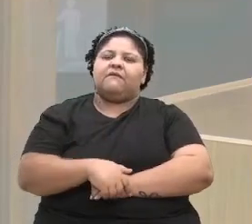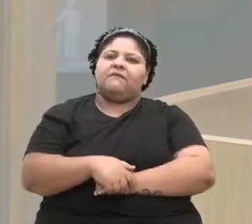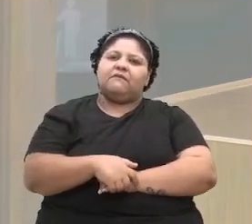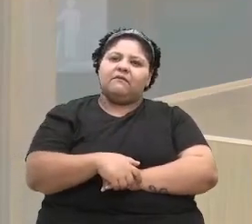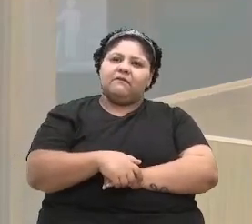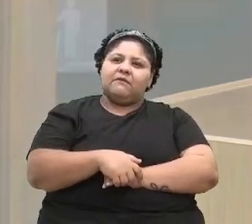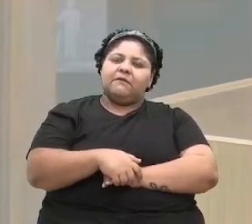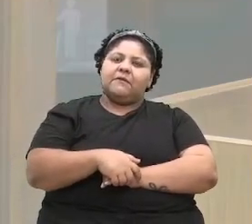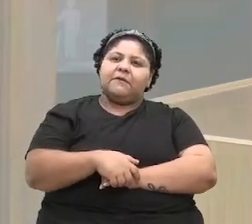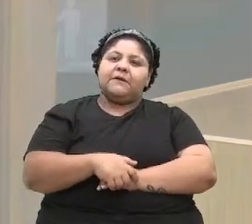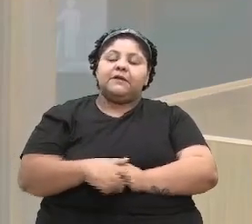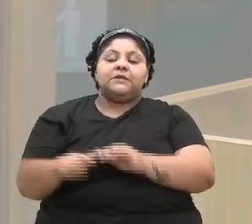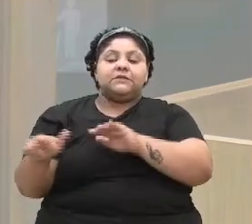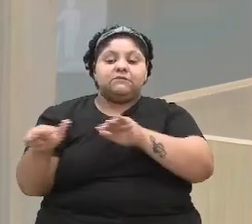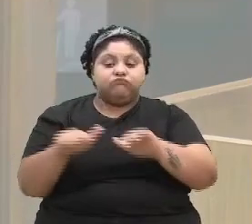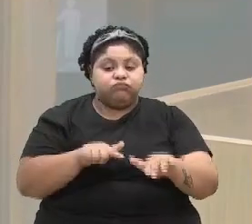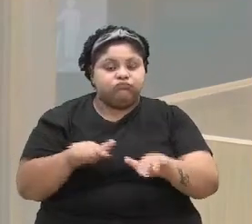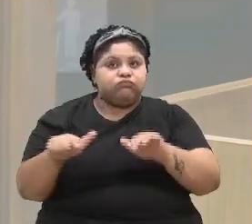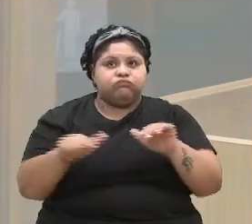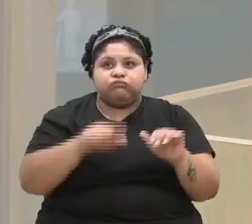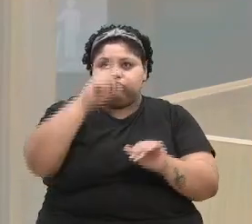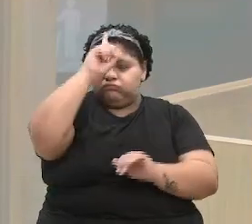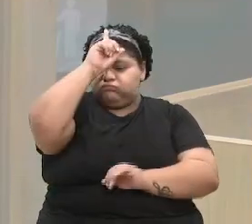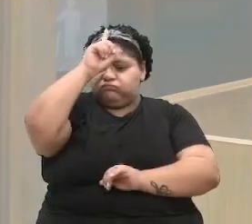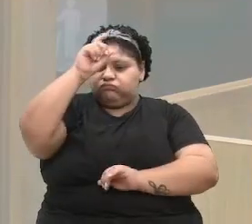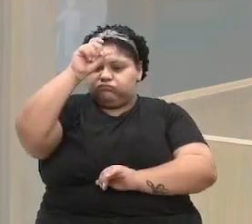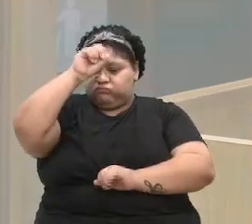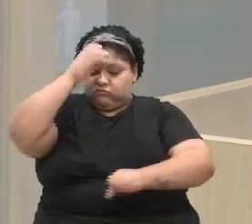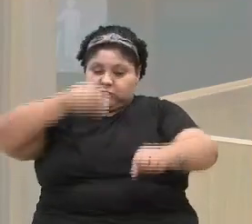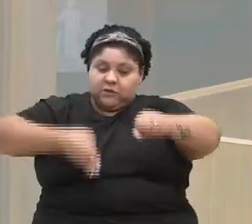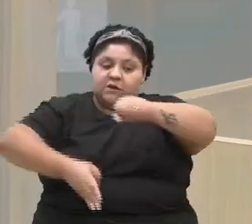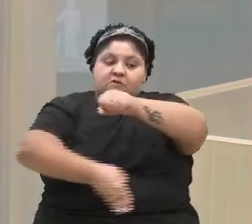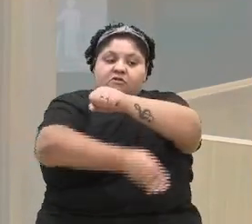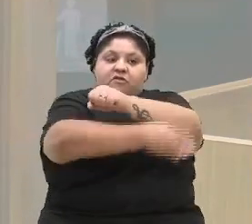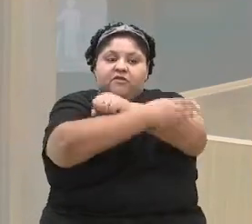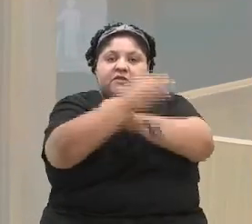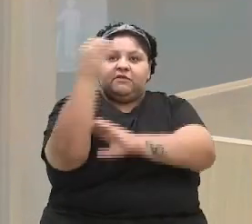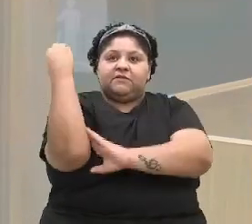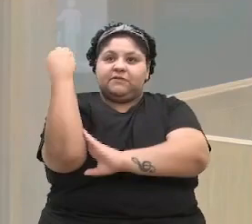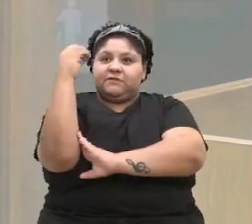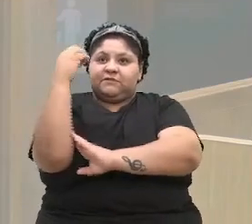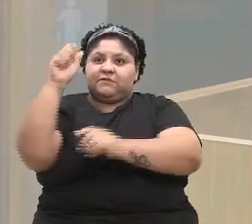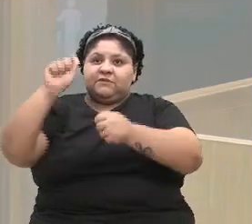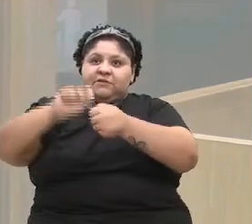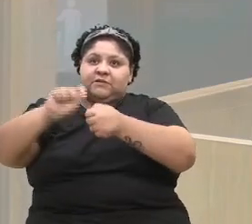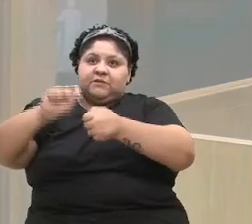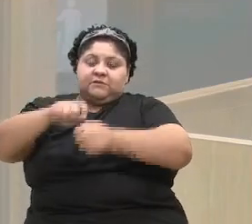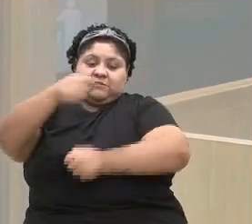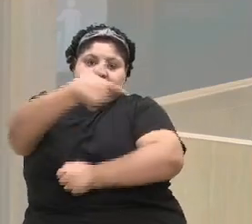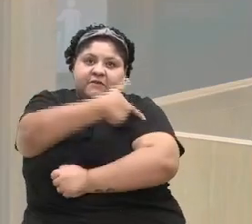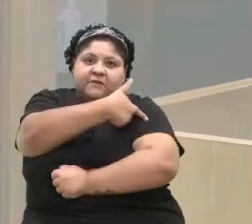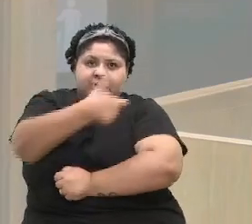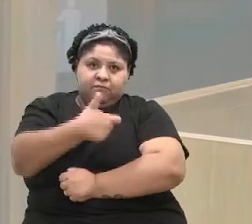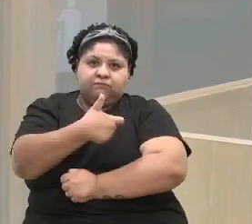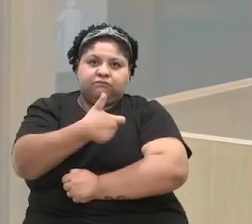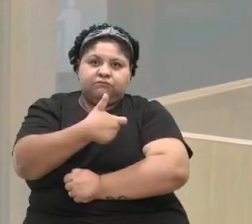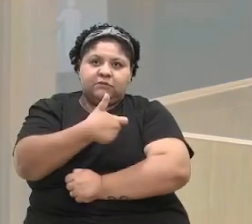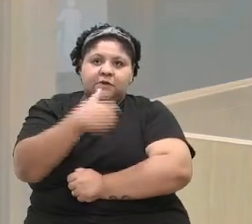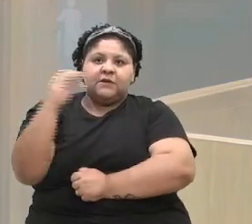onde semanalmente, no Hospital de Clínicas, eu viajo a Porto Alegre, ele faz a aplicação de um medicamento